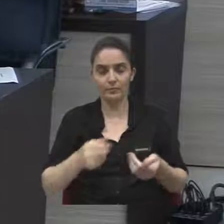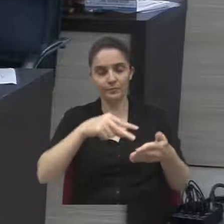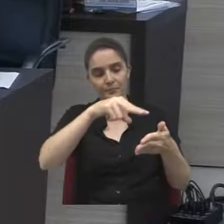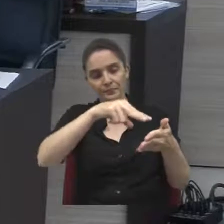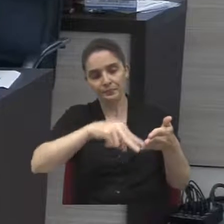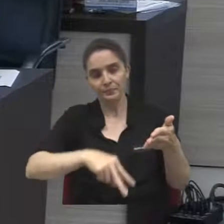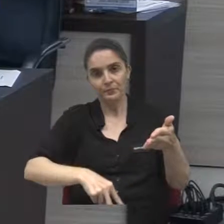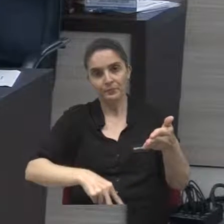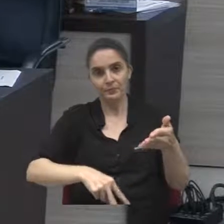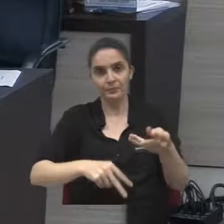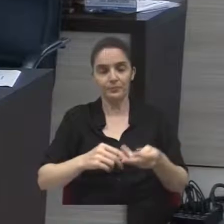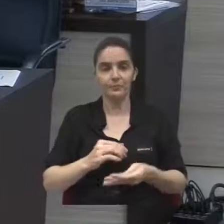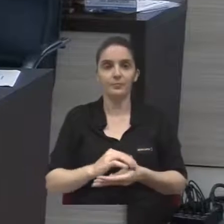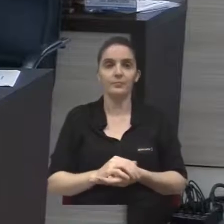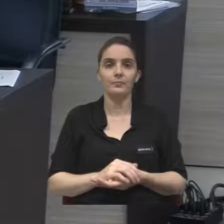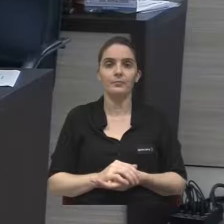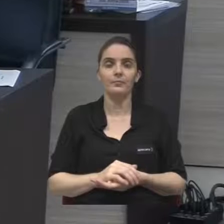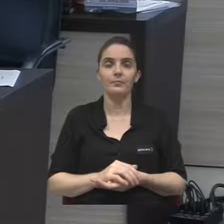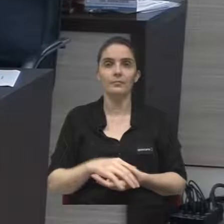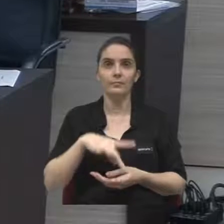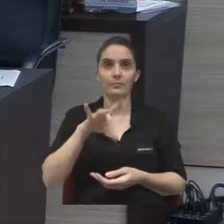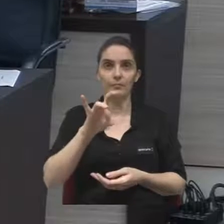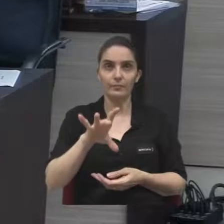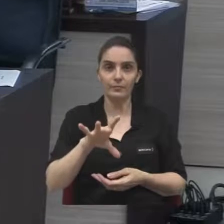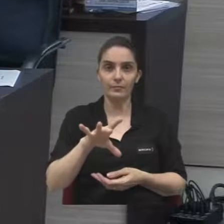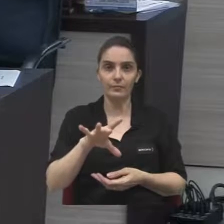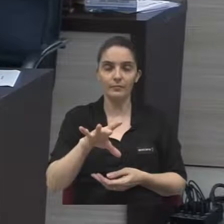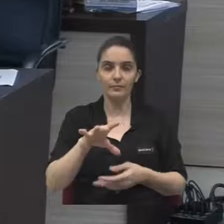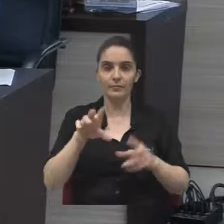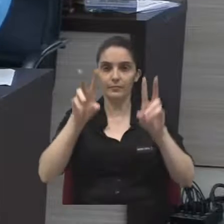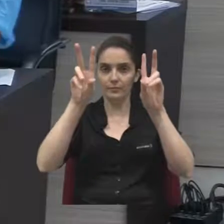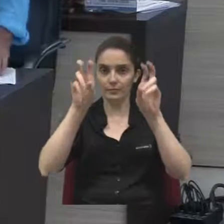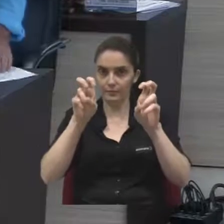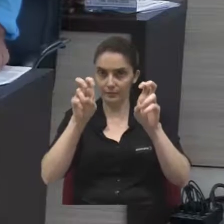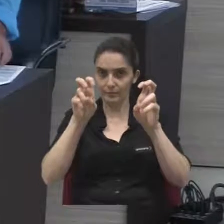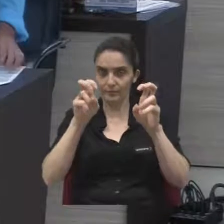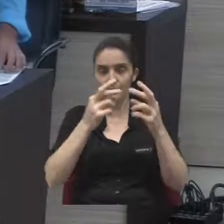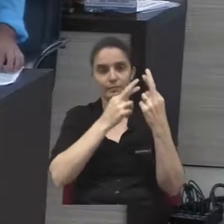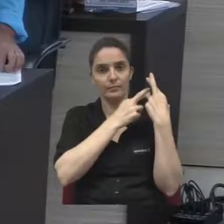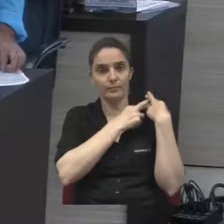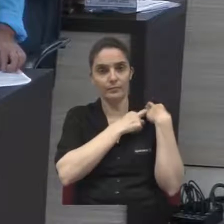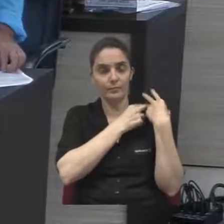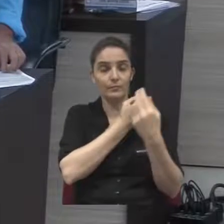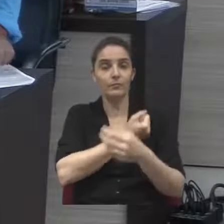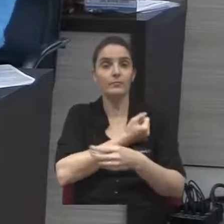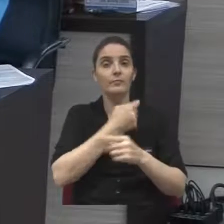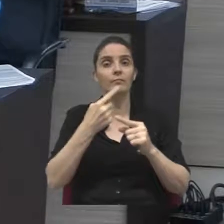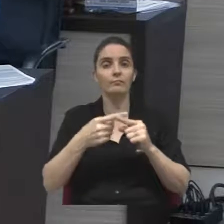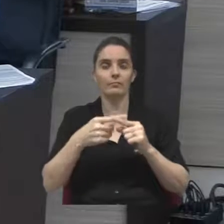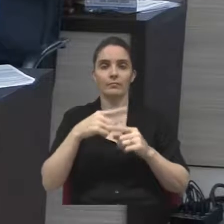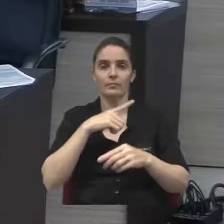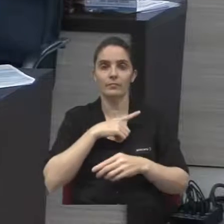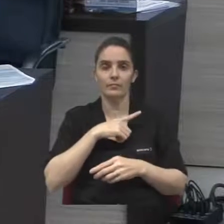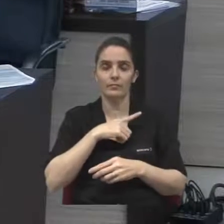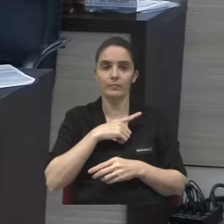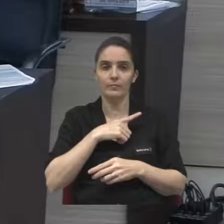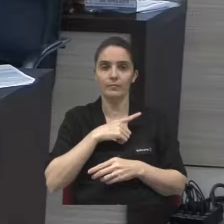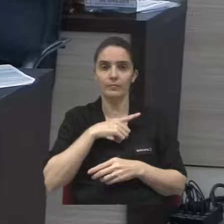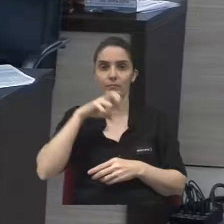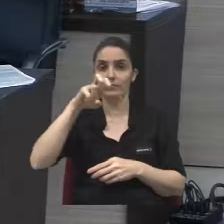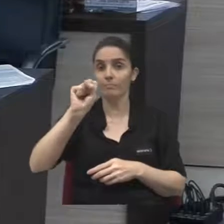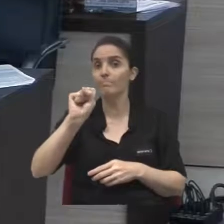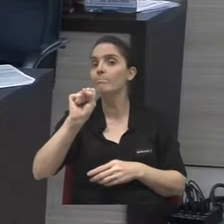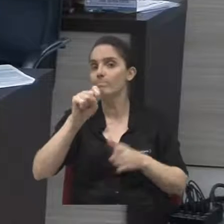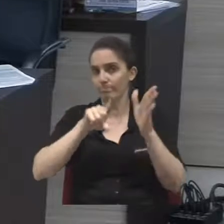requerimentos sejam lidos apenas a ementa, o autor e o número, já que a gente tem 58 requerimentos a